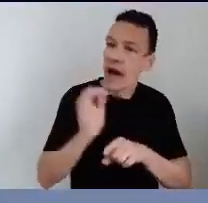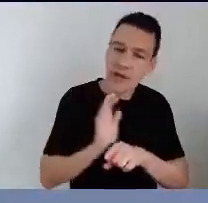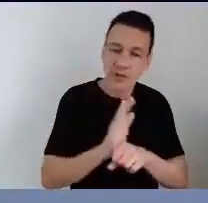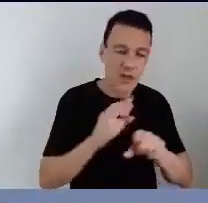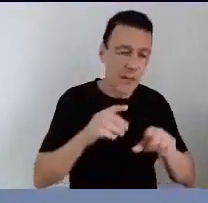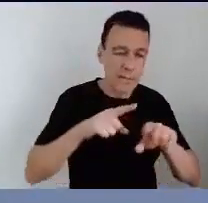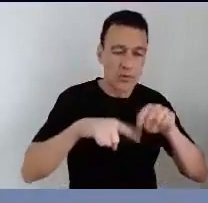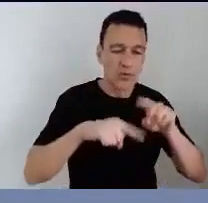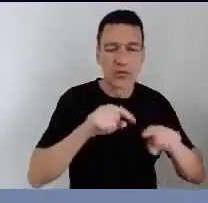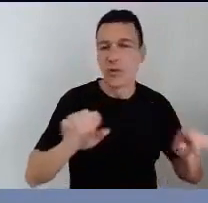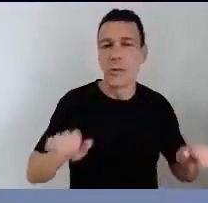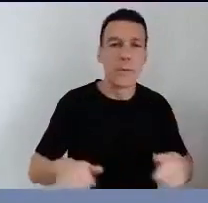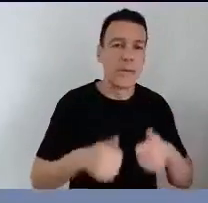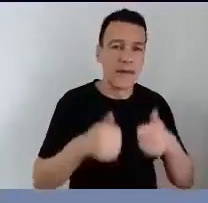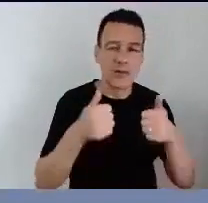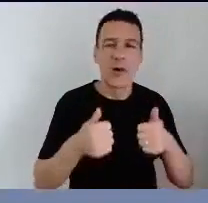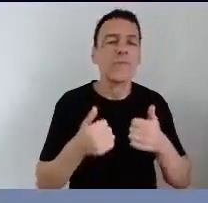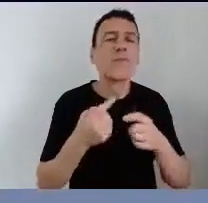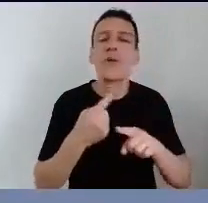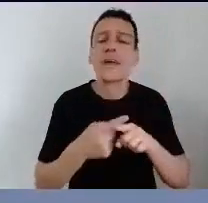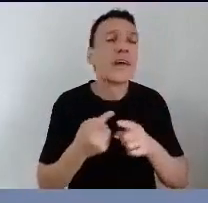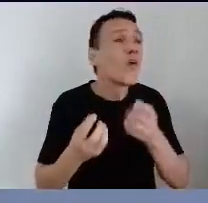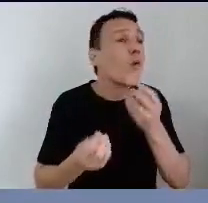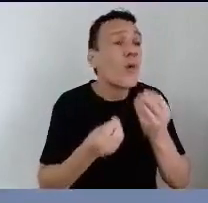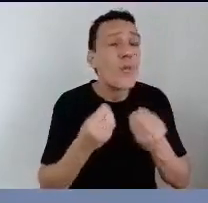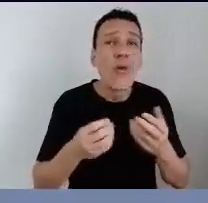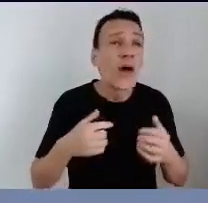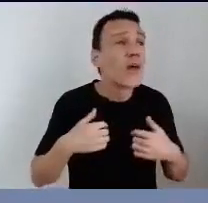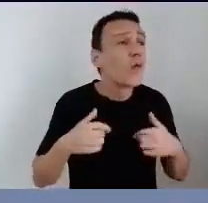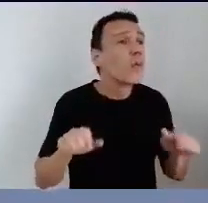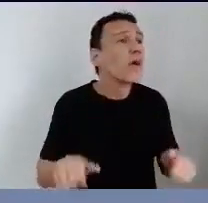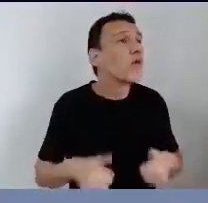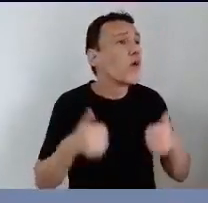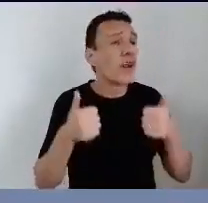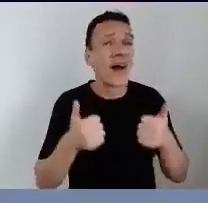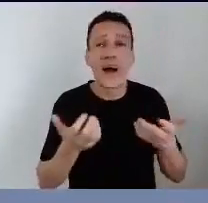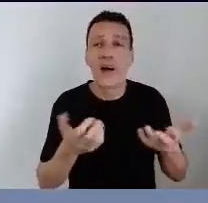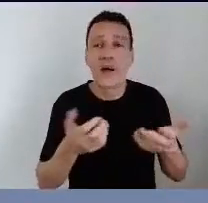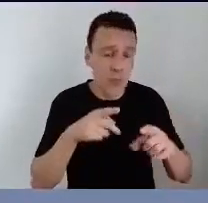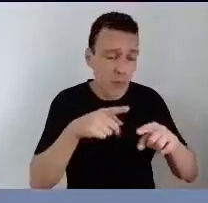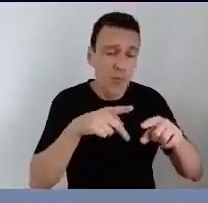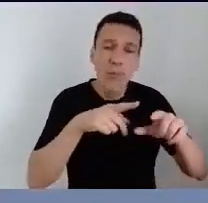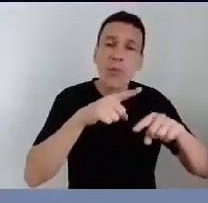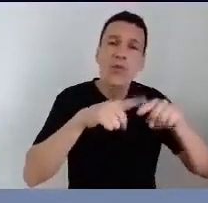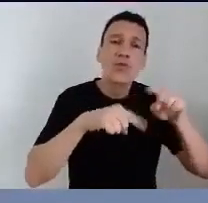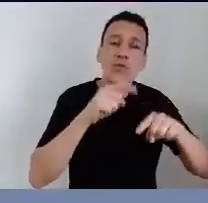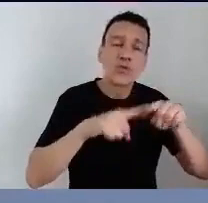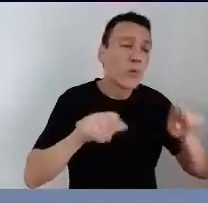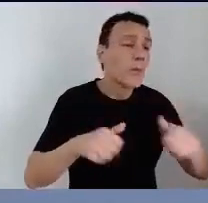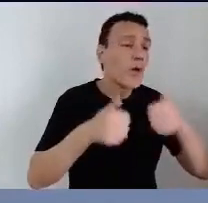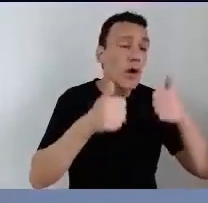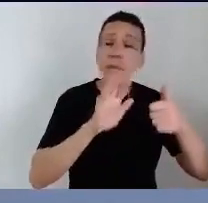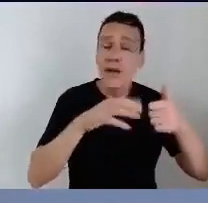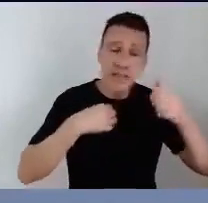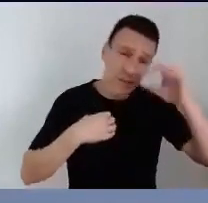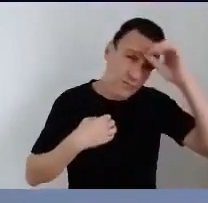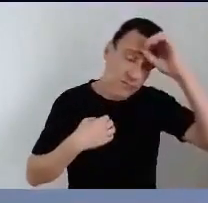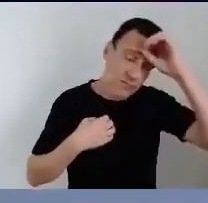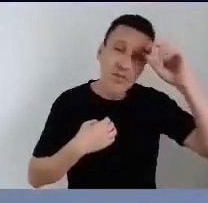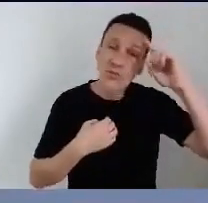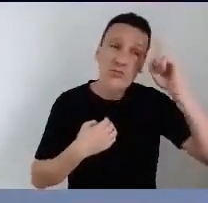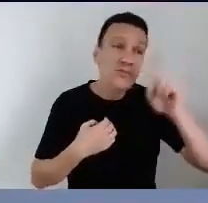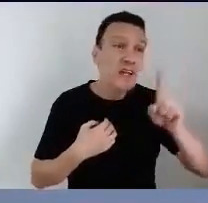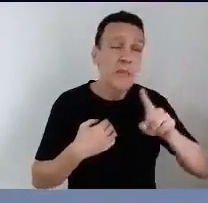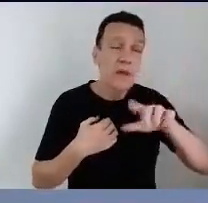gente pode melhorar, onde que a gente pode atuar no produto se a gente não sabe de nada que as pessoas estão fazendo ali? É meio um tiro no escuro. Então,